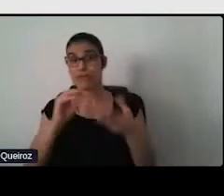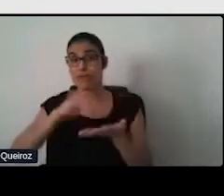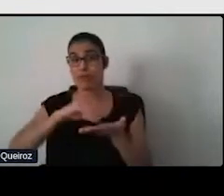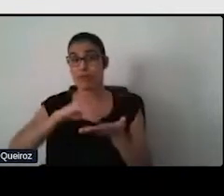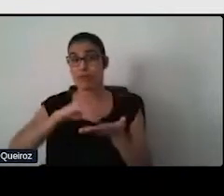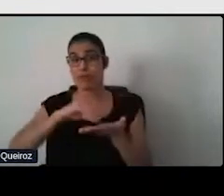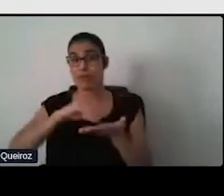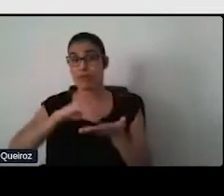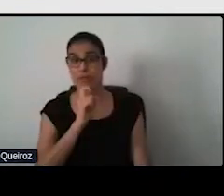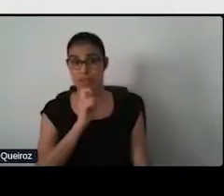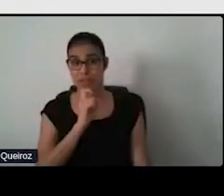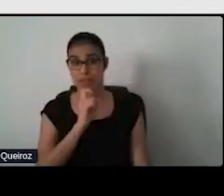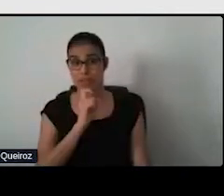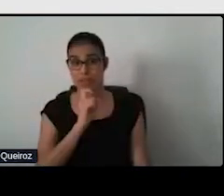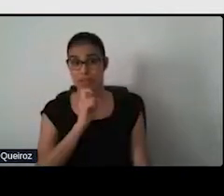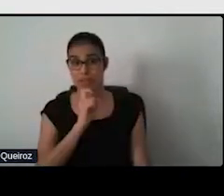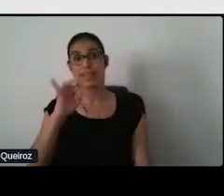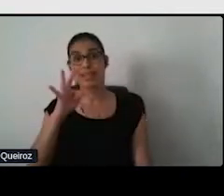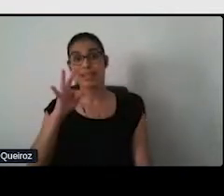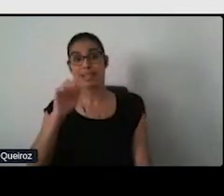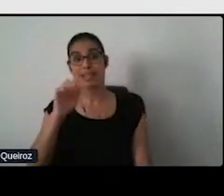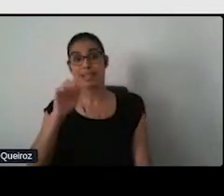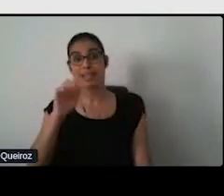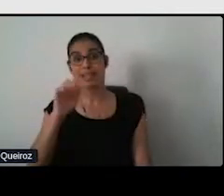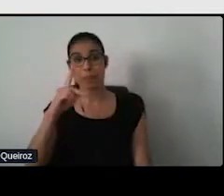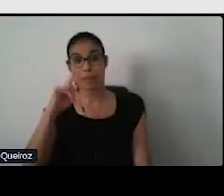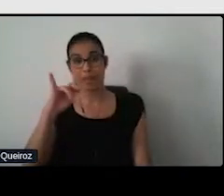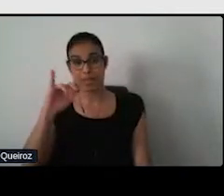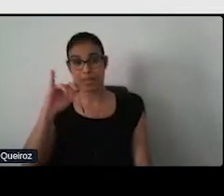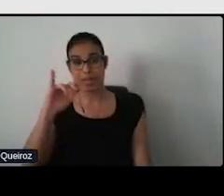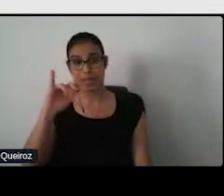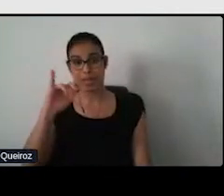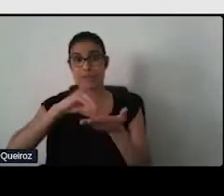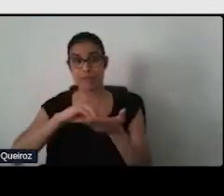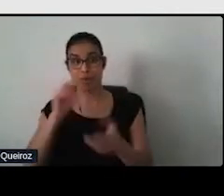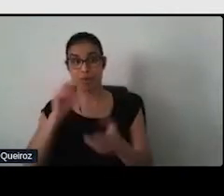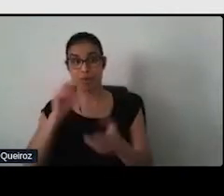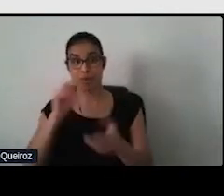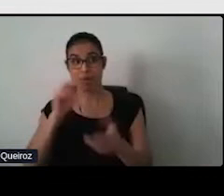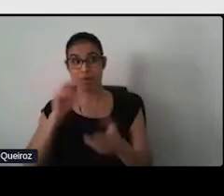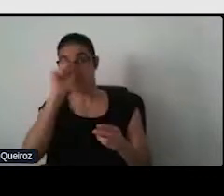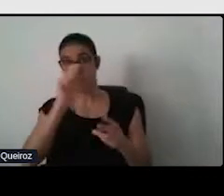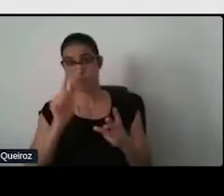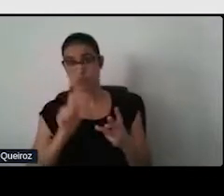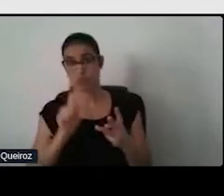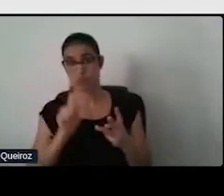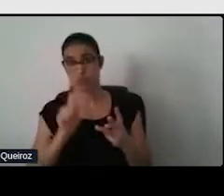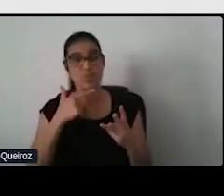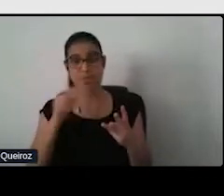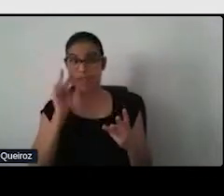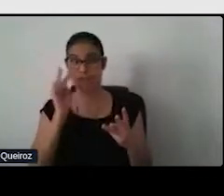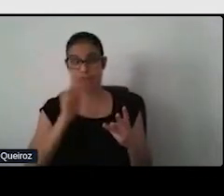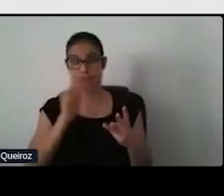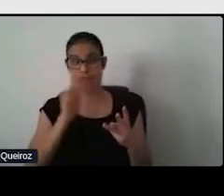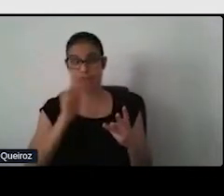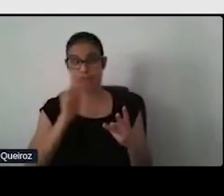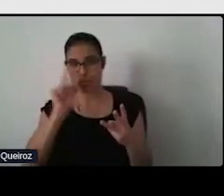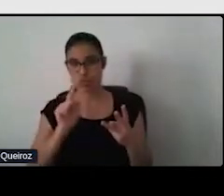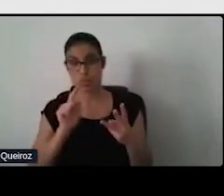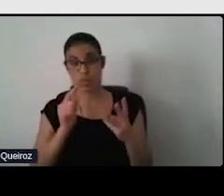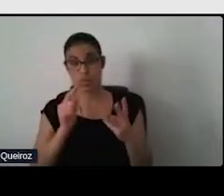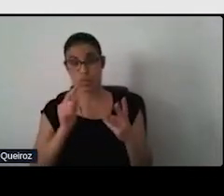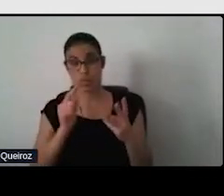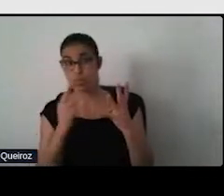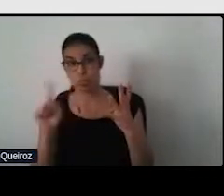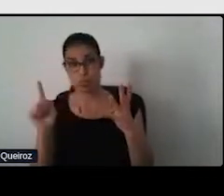A tritanopia, que é a ausência da percepção dos tons de azul. E a monocromia, que é mais raro, é uma visão em